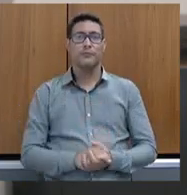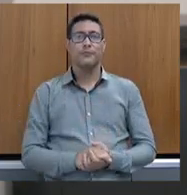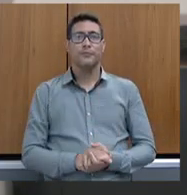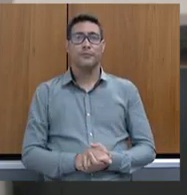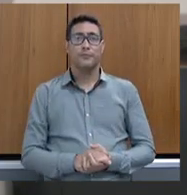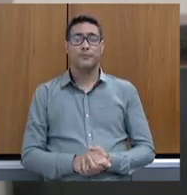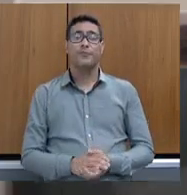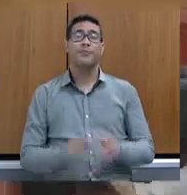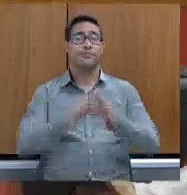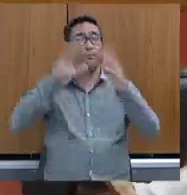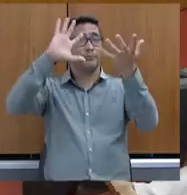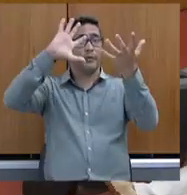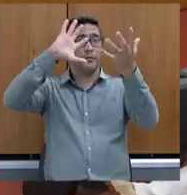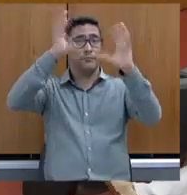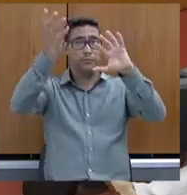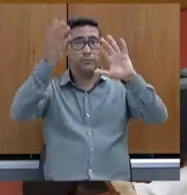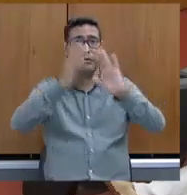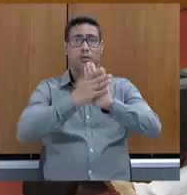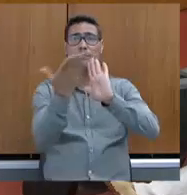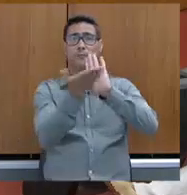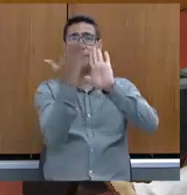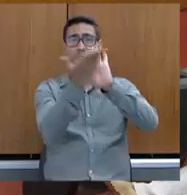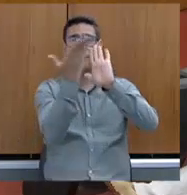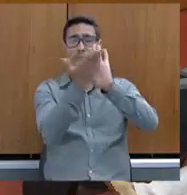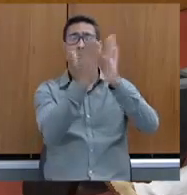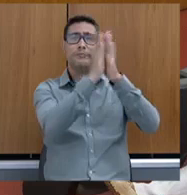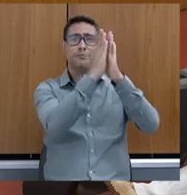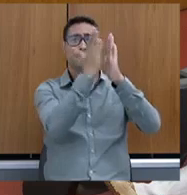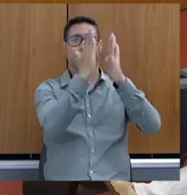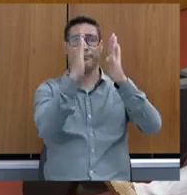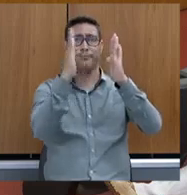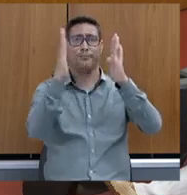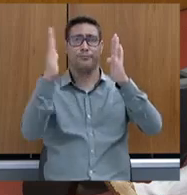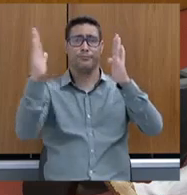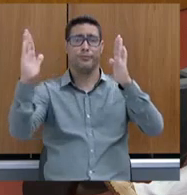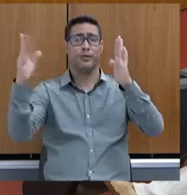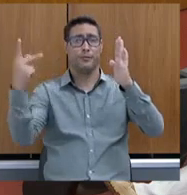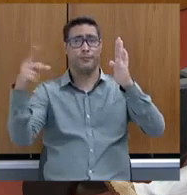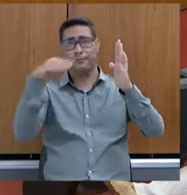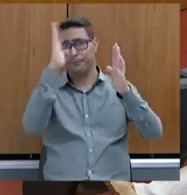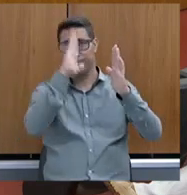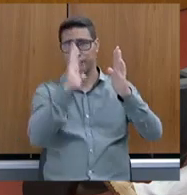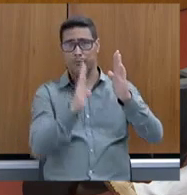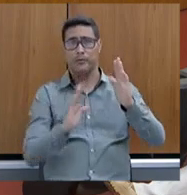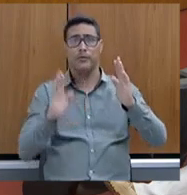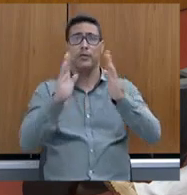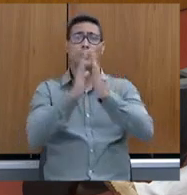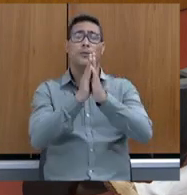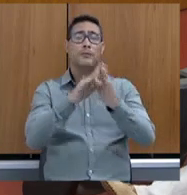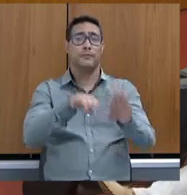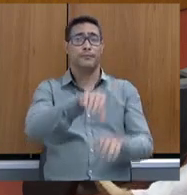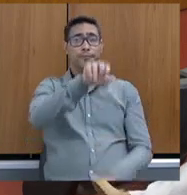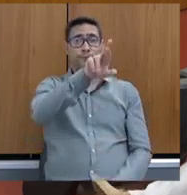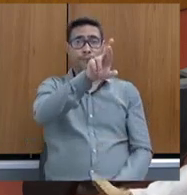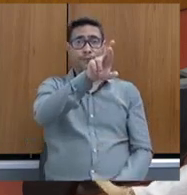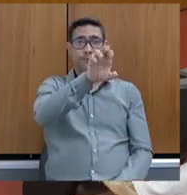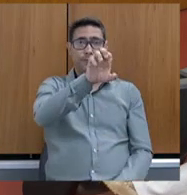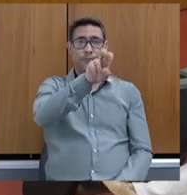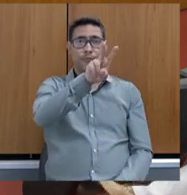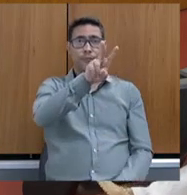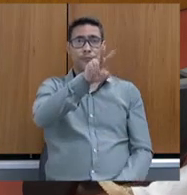restauração das partitura dos hinos do Brasil pelo Arquivo Público pode passar o reviva turismo